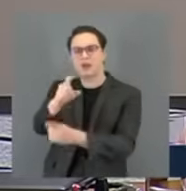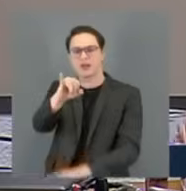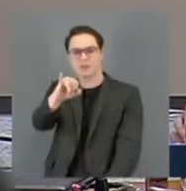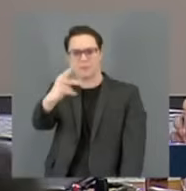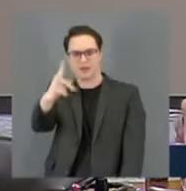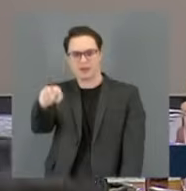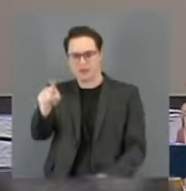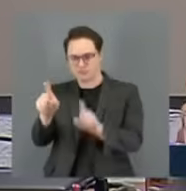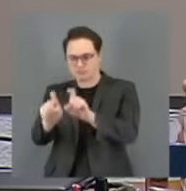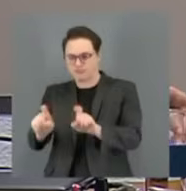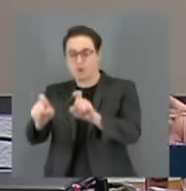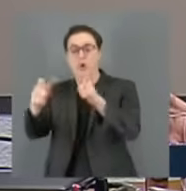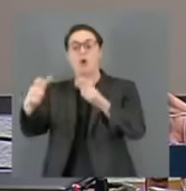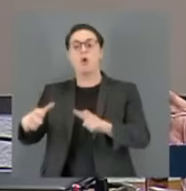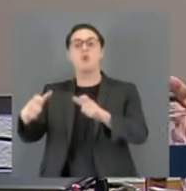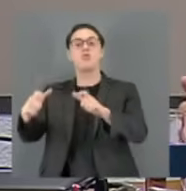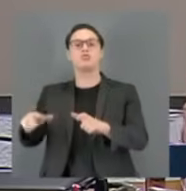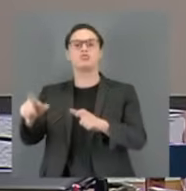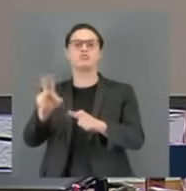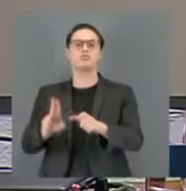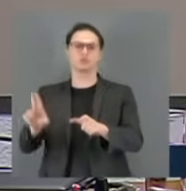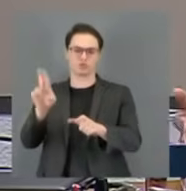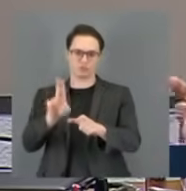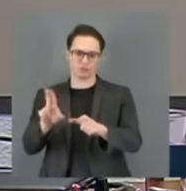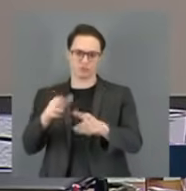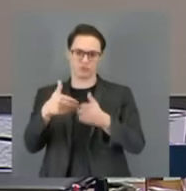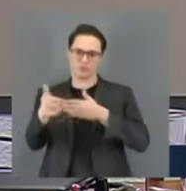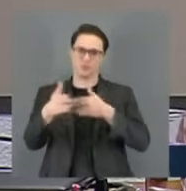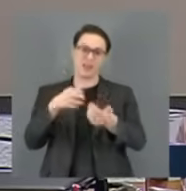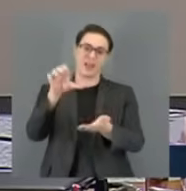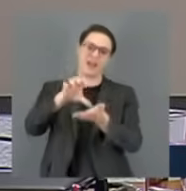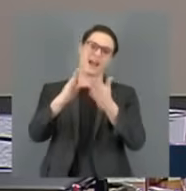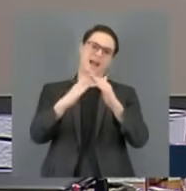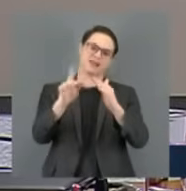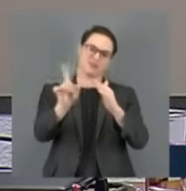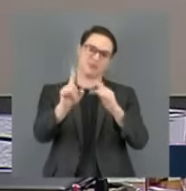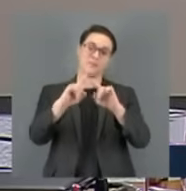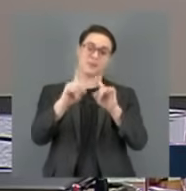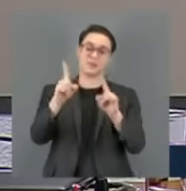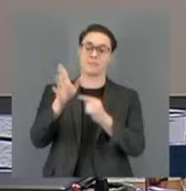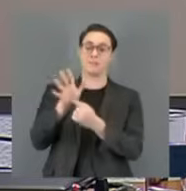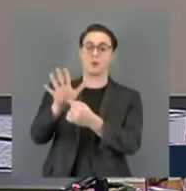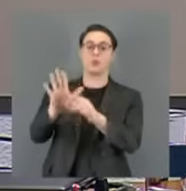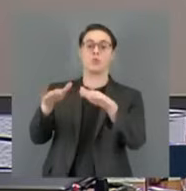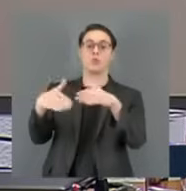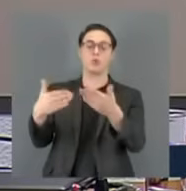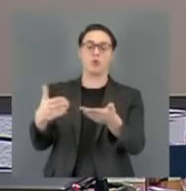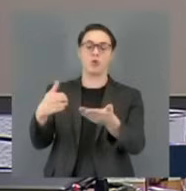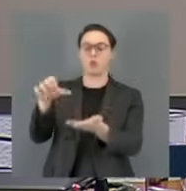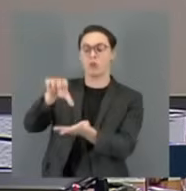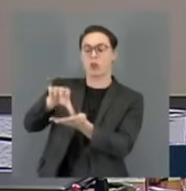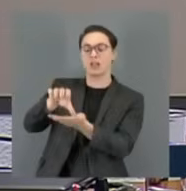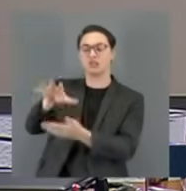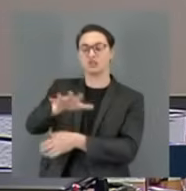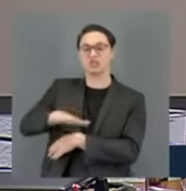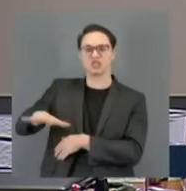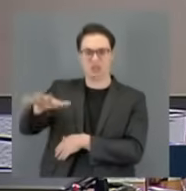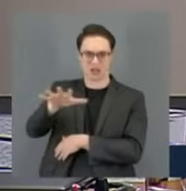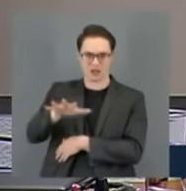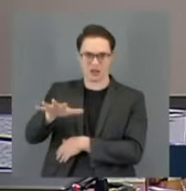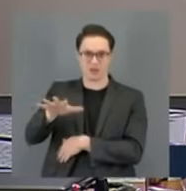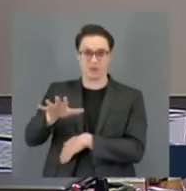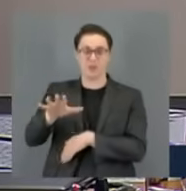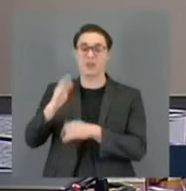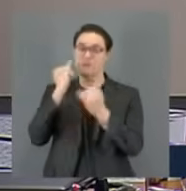ele não revela aonde você mora especificamente, mas ele mostra uma localização geral, além de